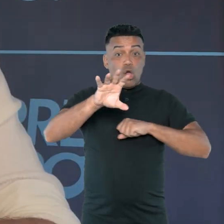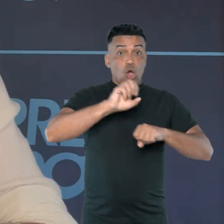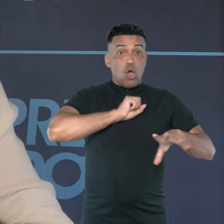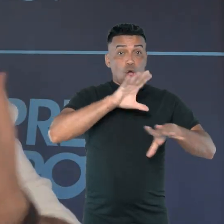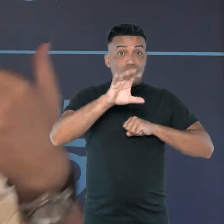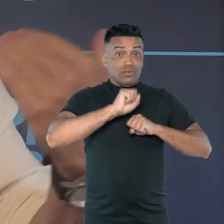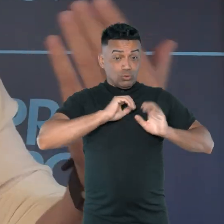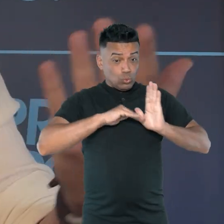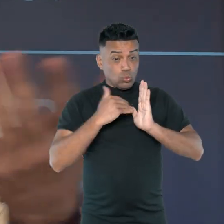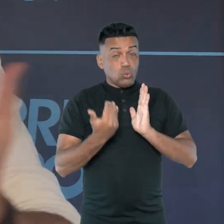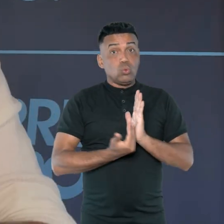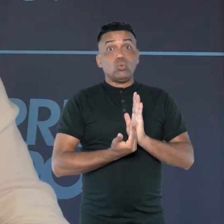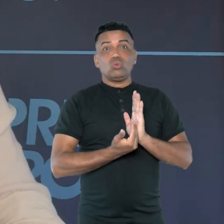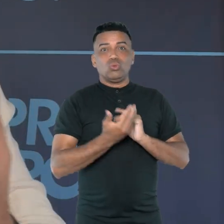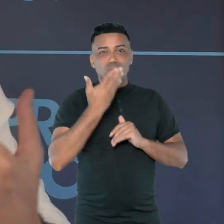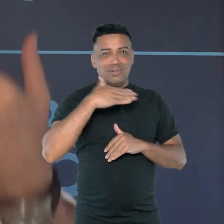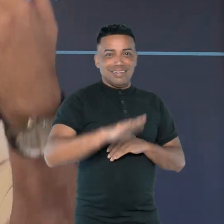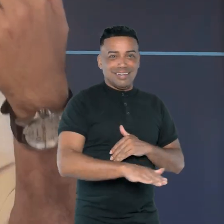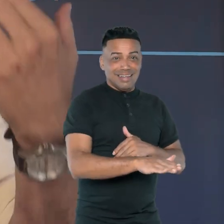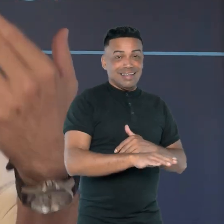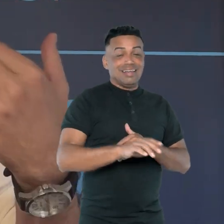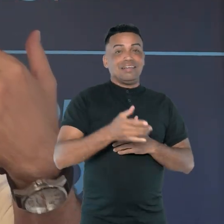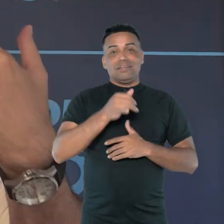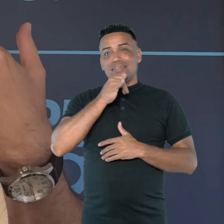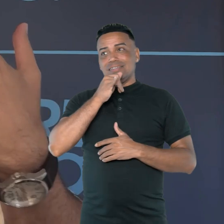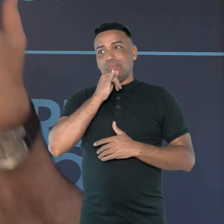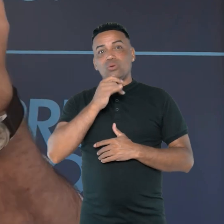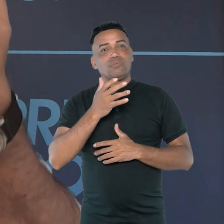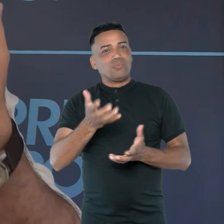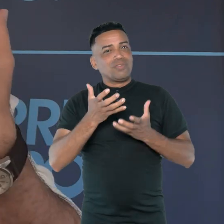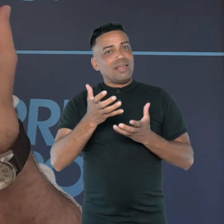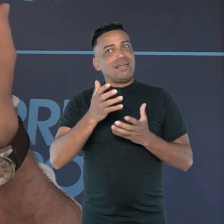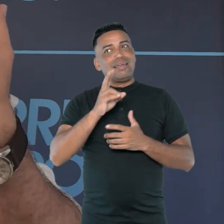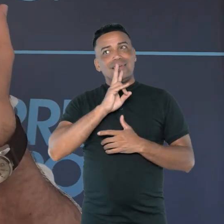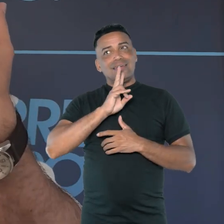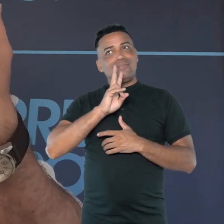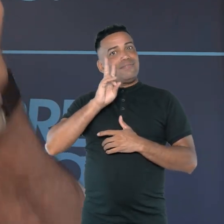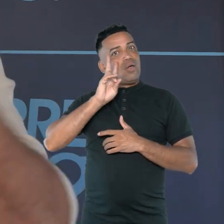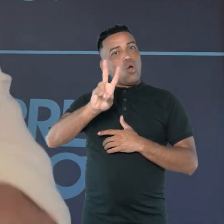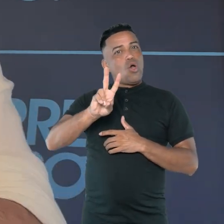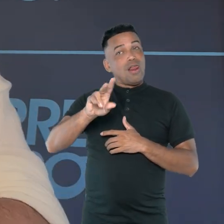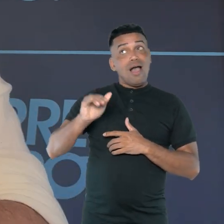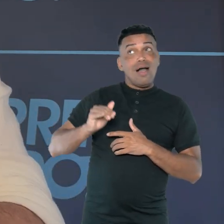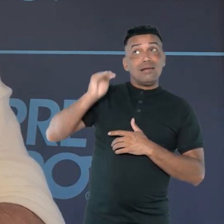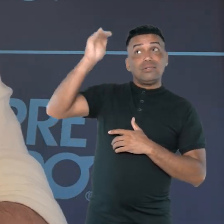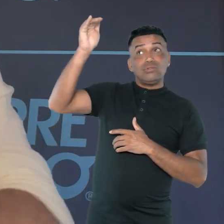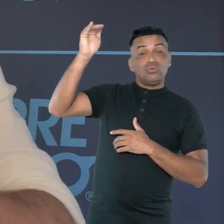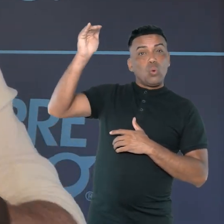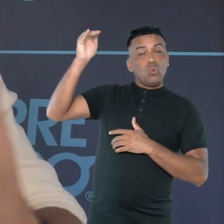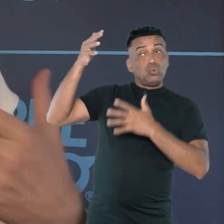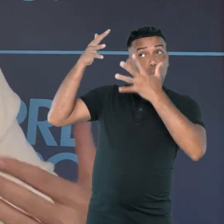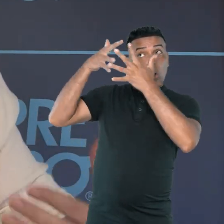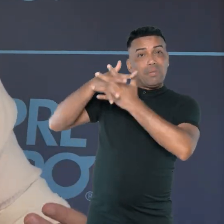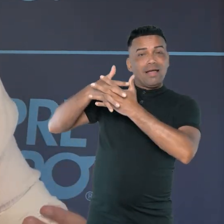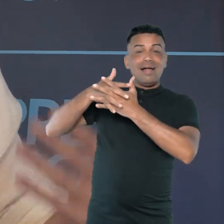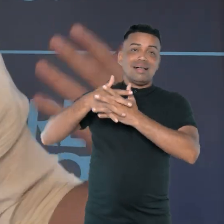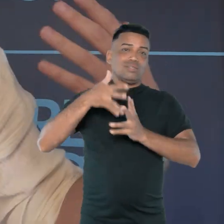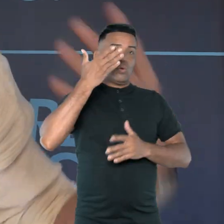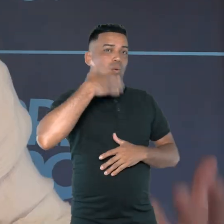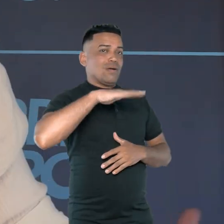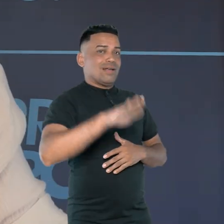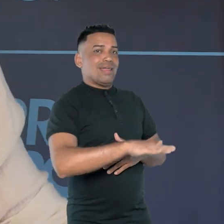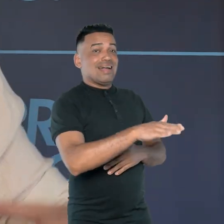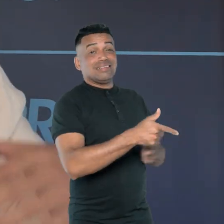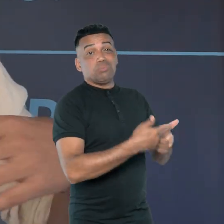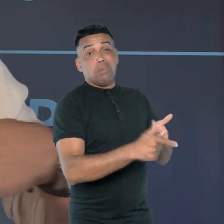seu redor, tudo ao seu redor. Você quer ver você olha para um adulto complicado, certamente foi uma criança cheia